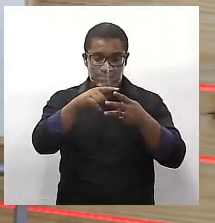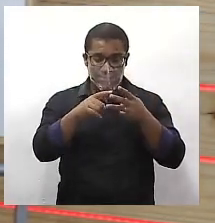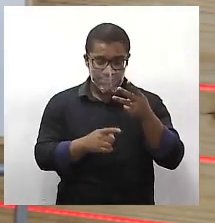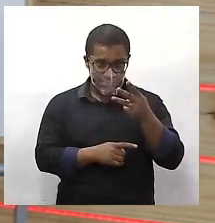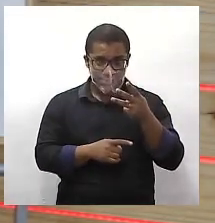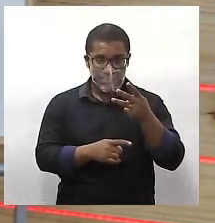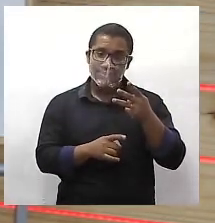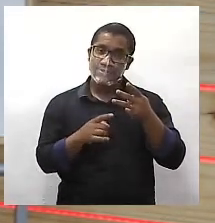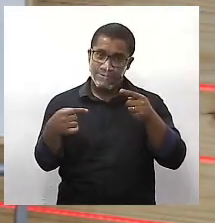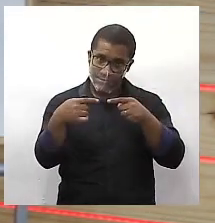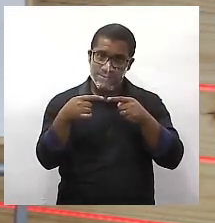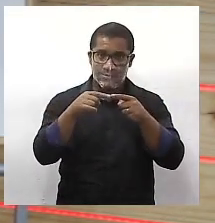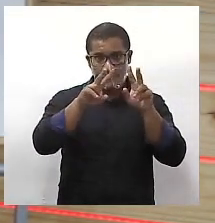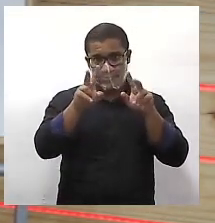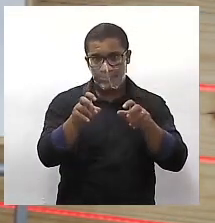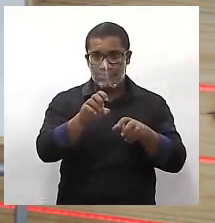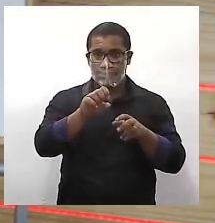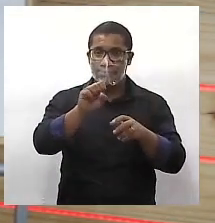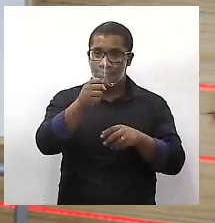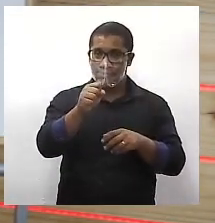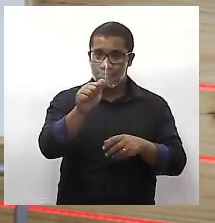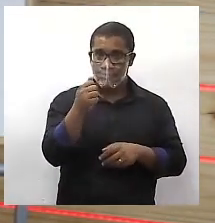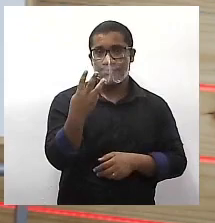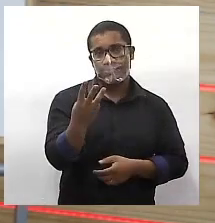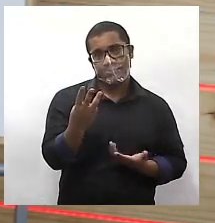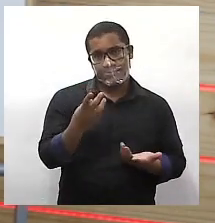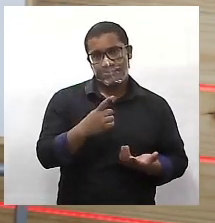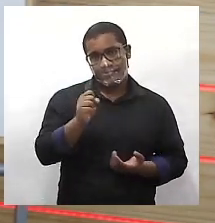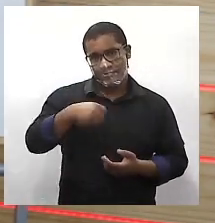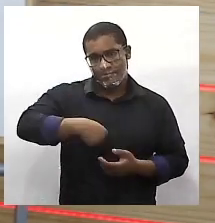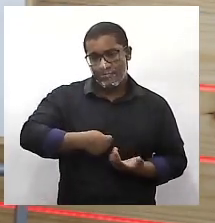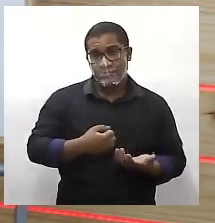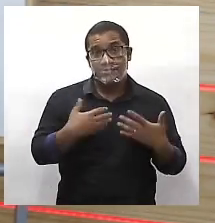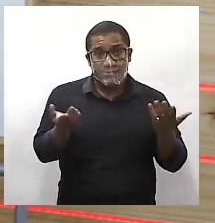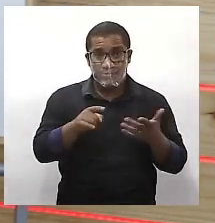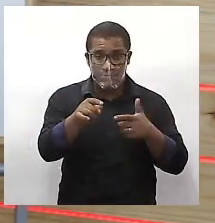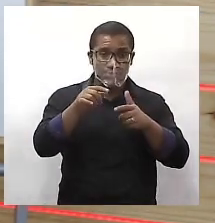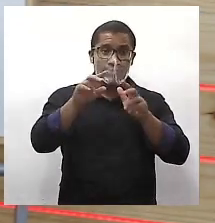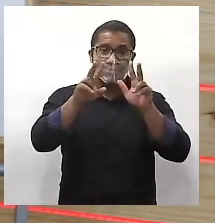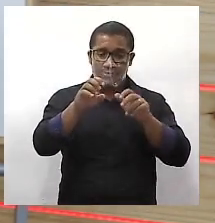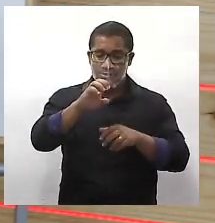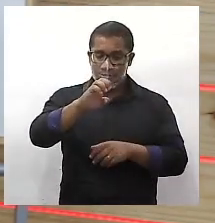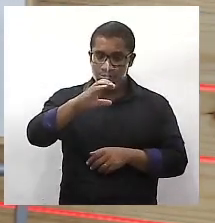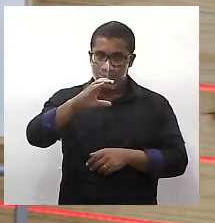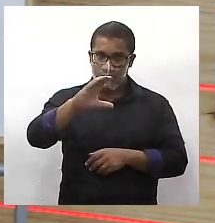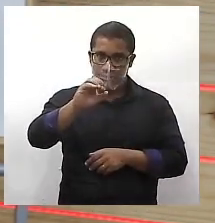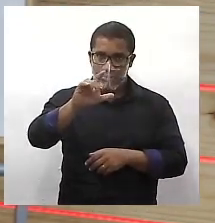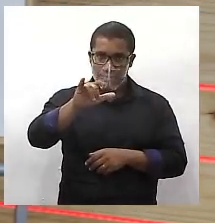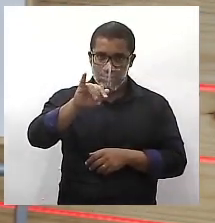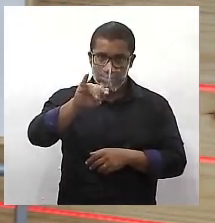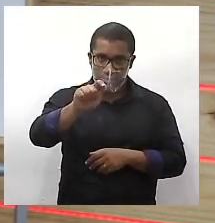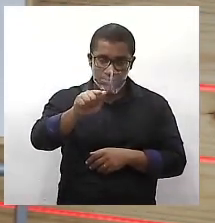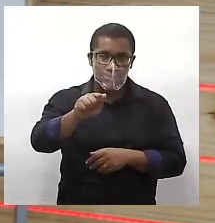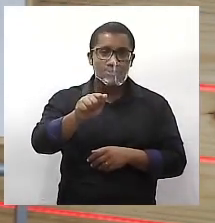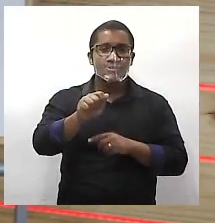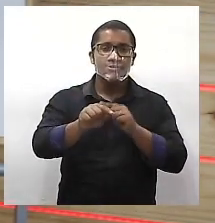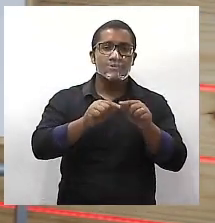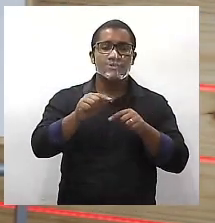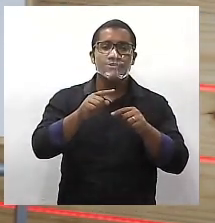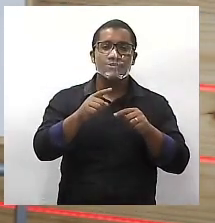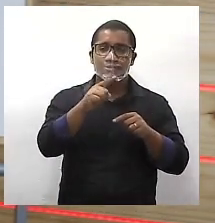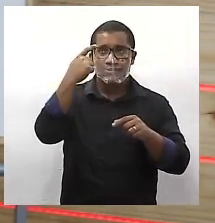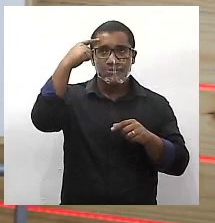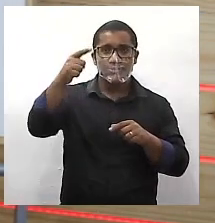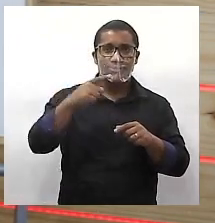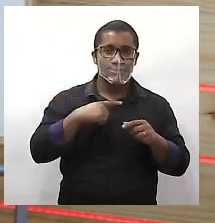3. É um dos 3 assuntos do seriado 3. Aí assim, quando você trabalha com esse termo ecologia, a primeira coisa que tu tem que lembrar é que isso aí vem de